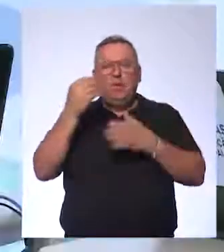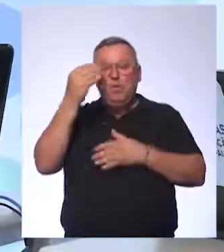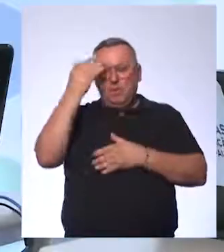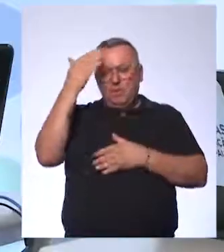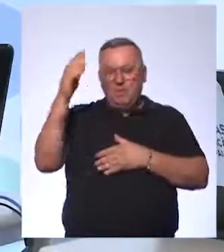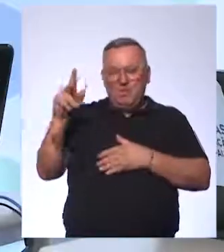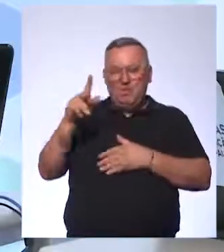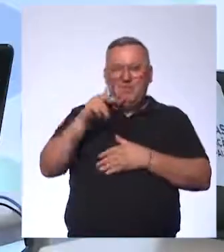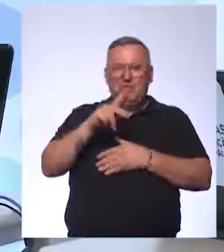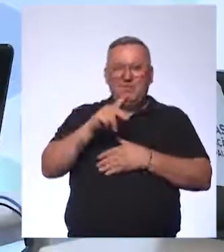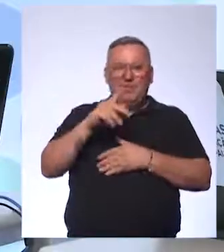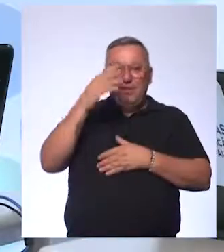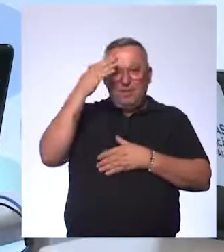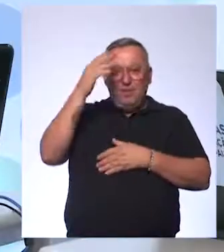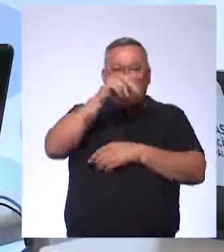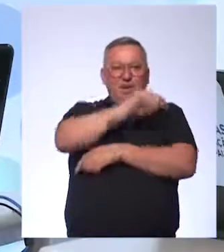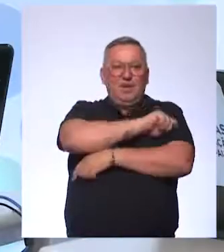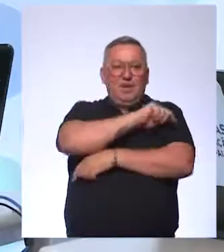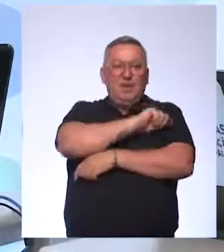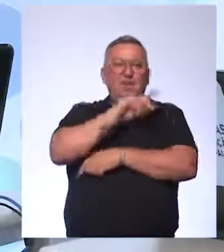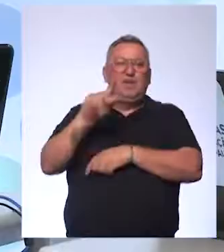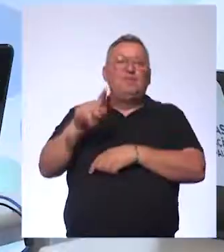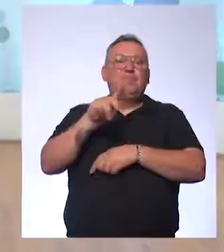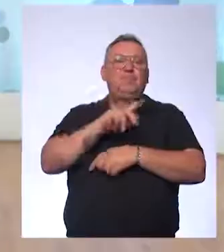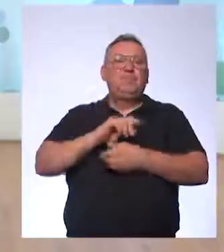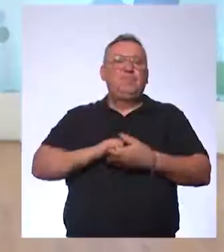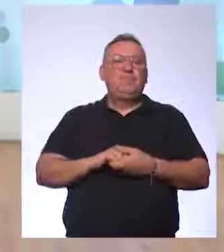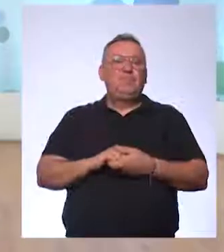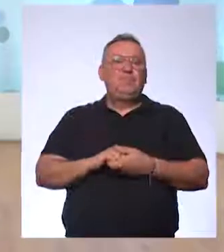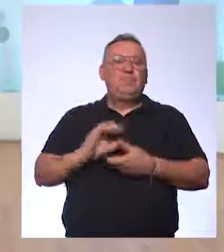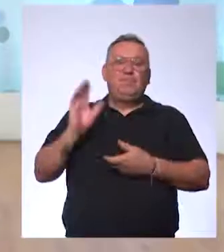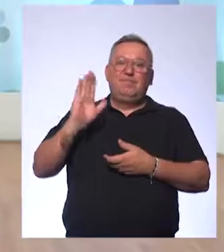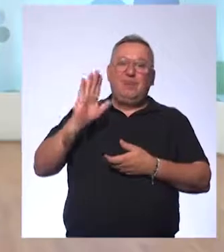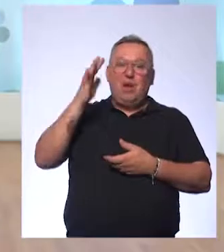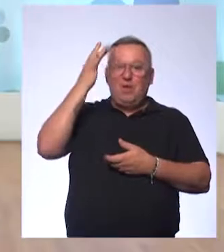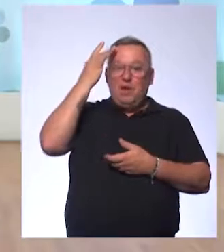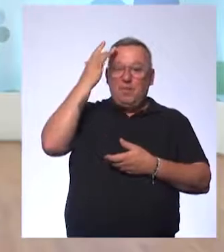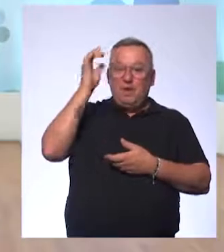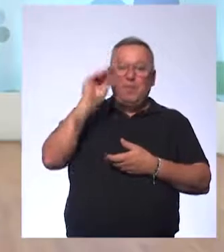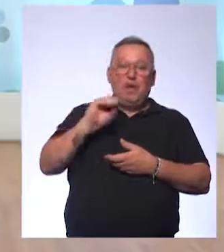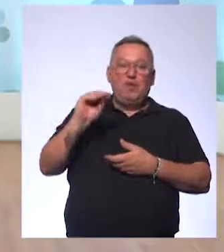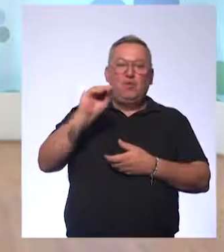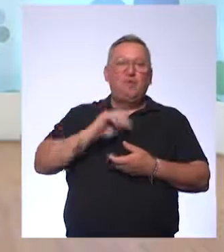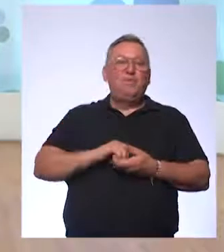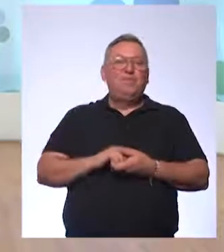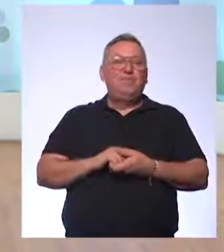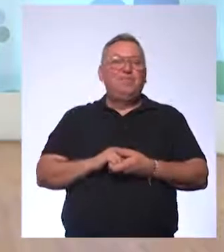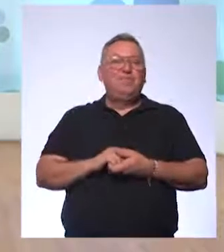obrigada. Eu que agradeço. Obrigada, alunos, professores. Até amanhã. Beijos!